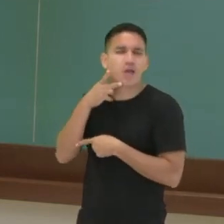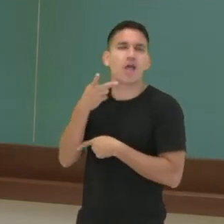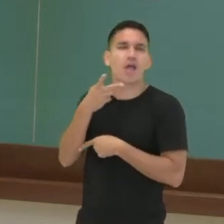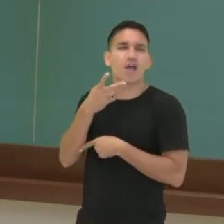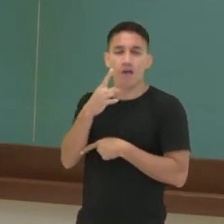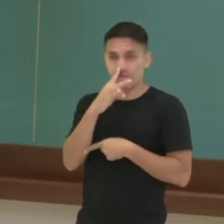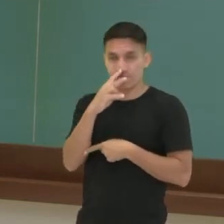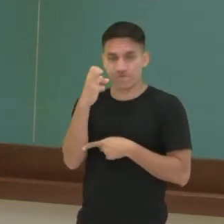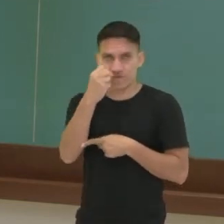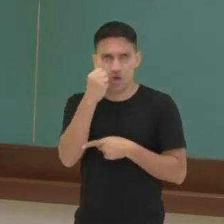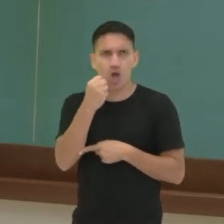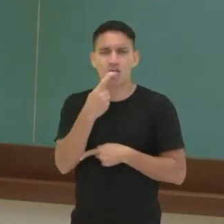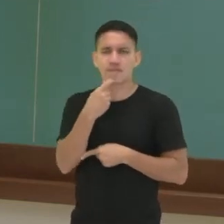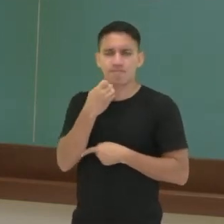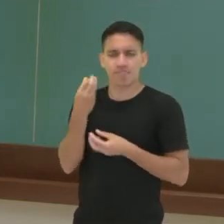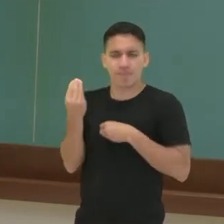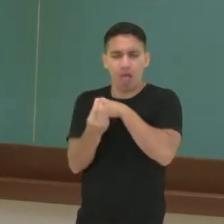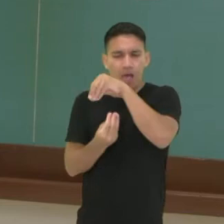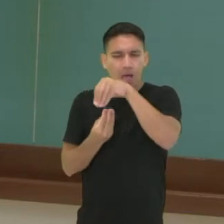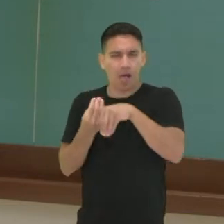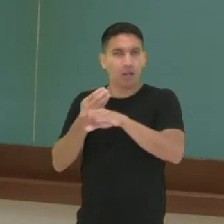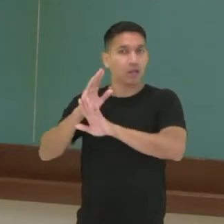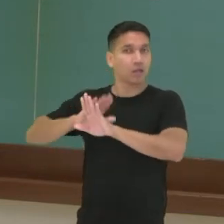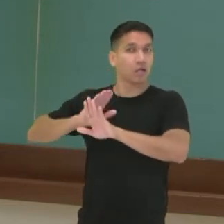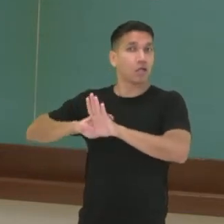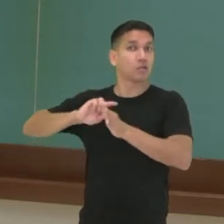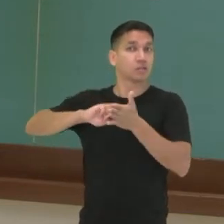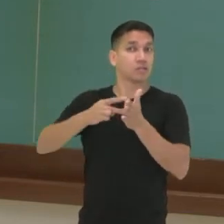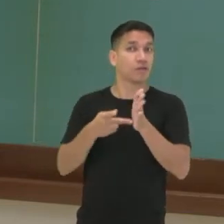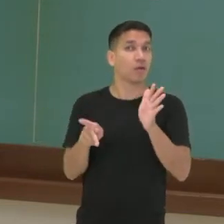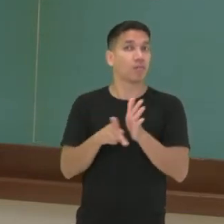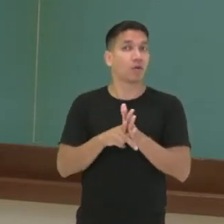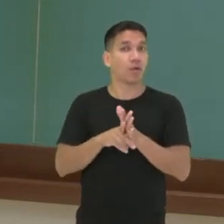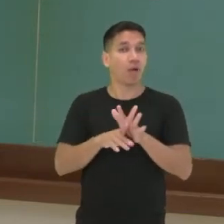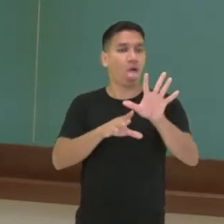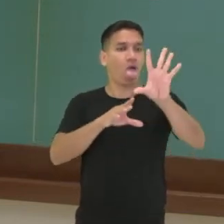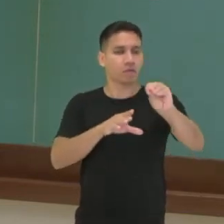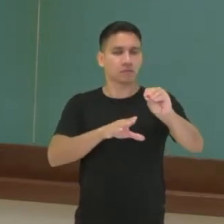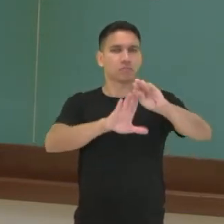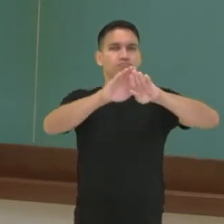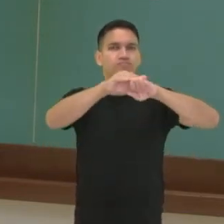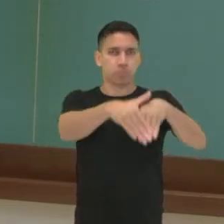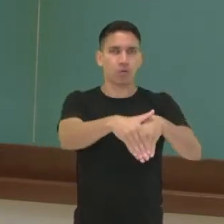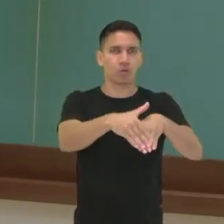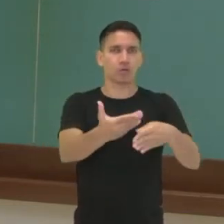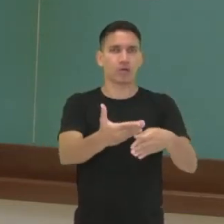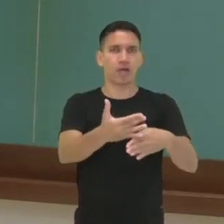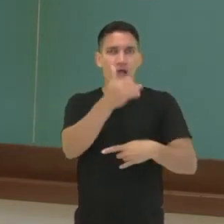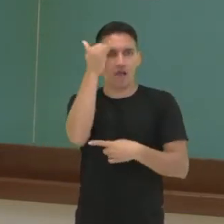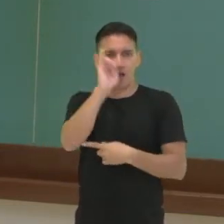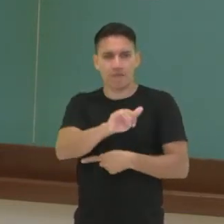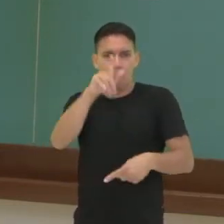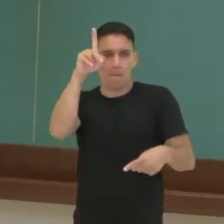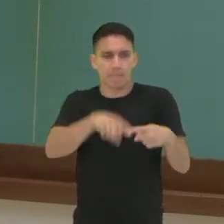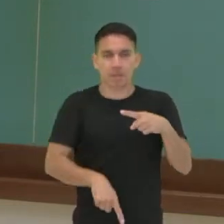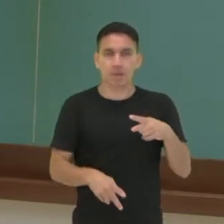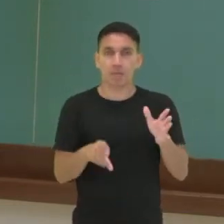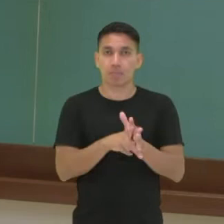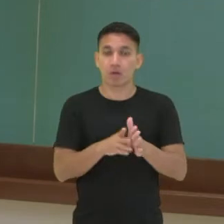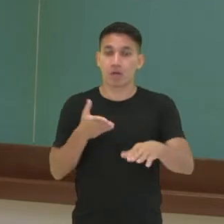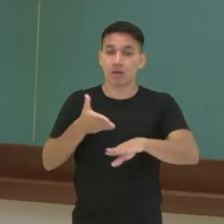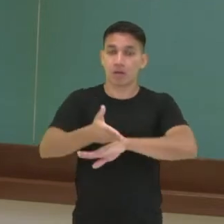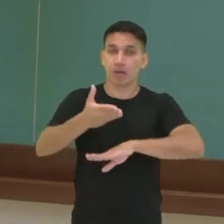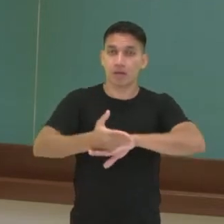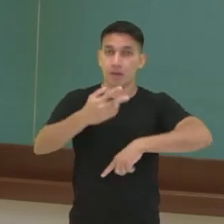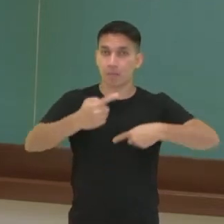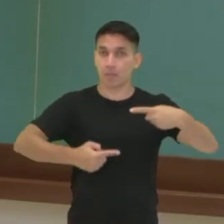está falando sobre essa repressão à fala, à voz, à participação política. Por